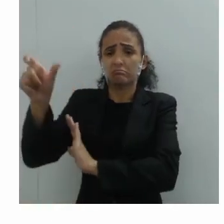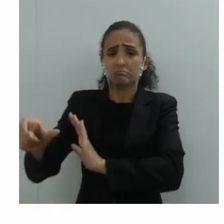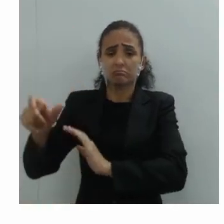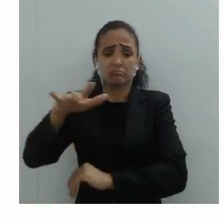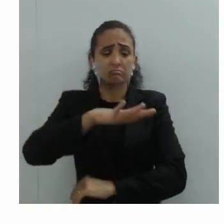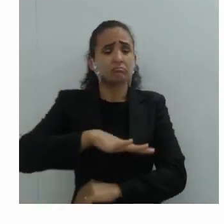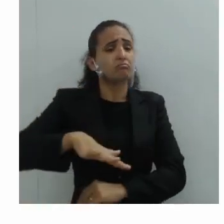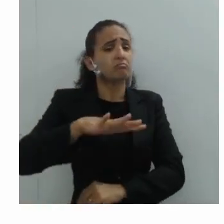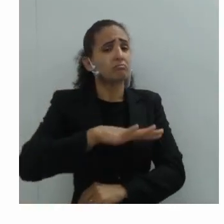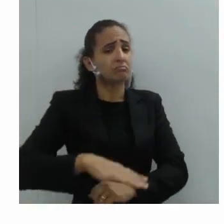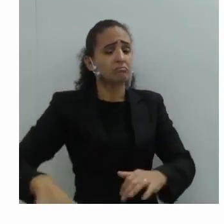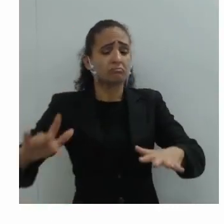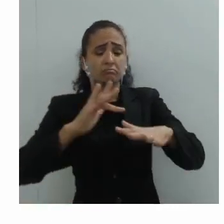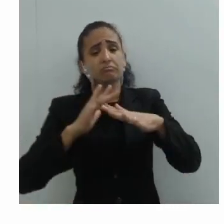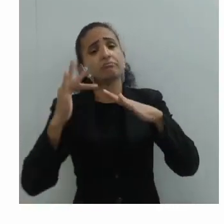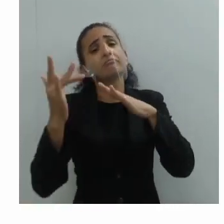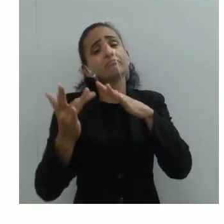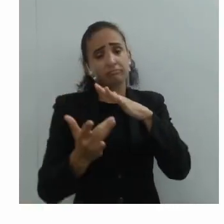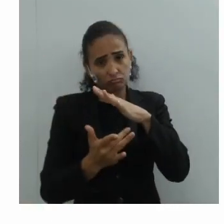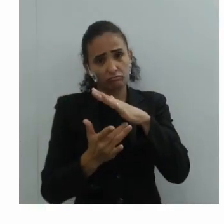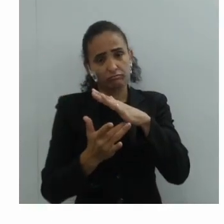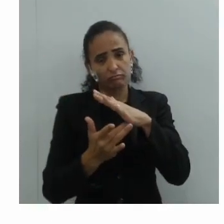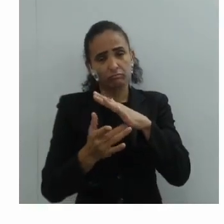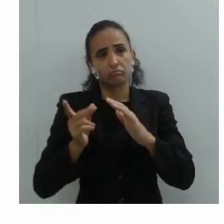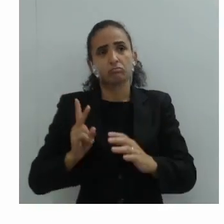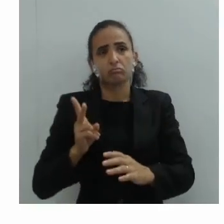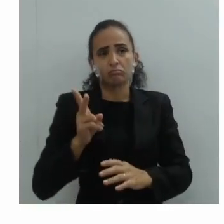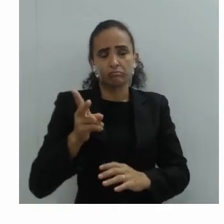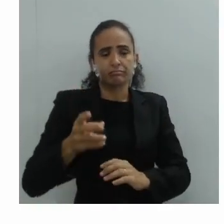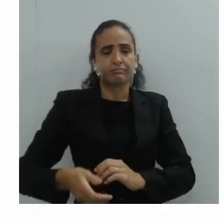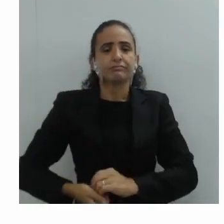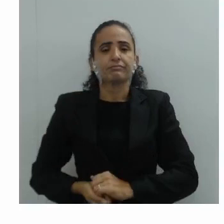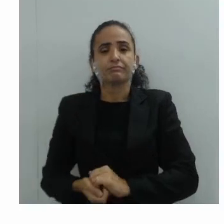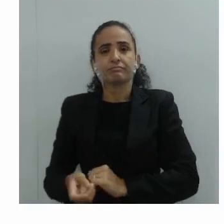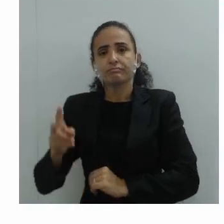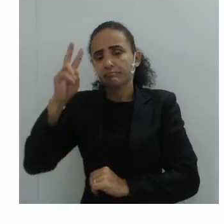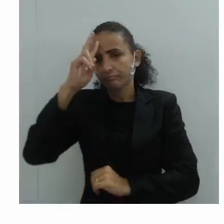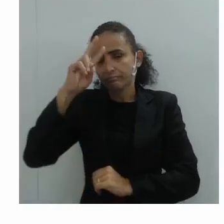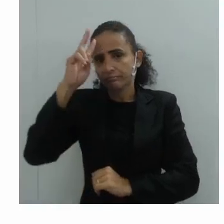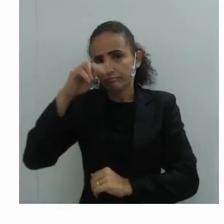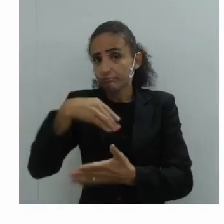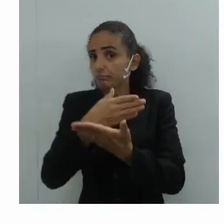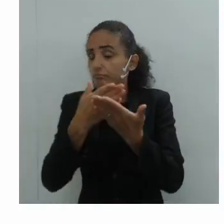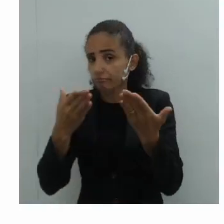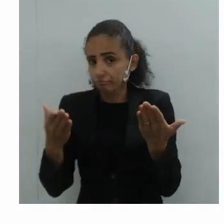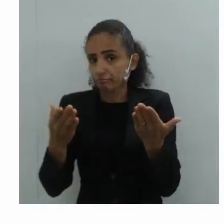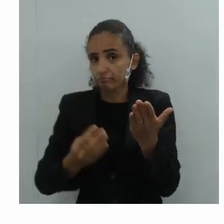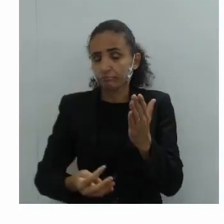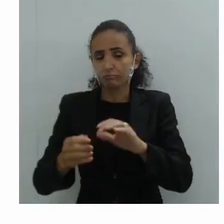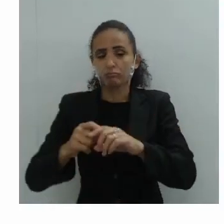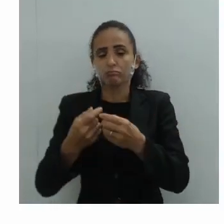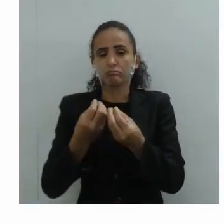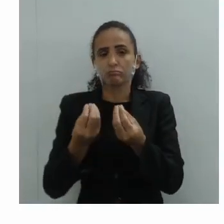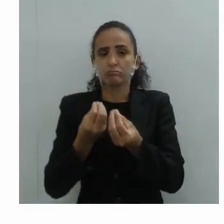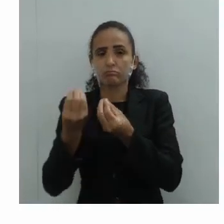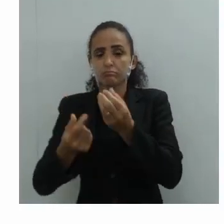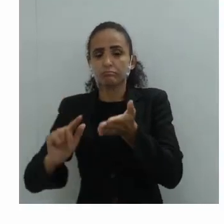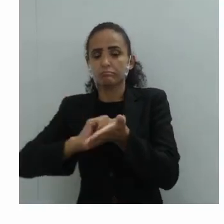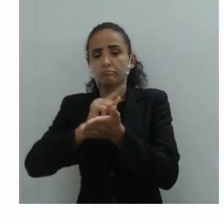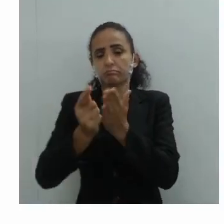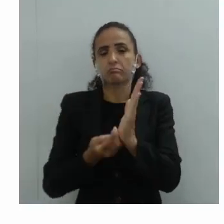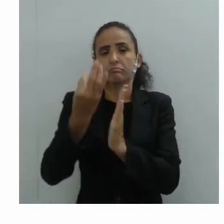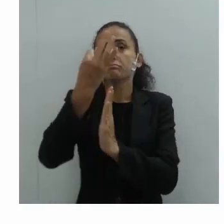presentes nas redes sociais. Então vamos adiante. Lembrar, como eu falei a vocês, na tela nós temos os